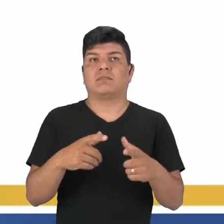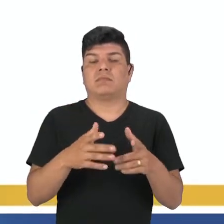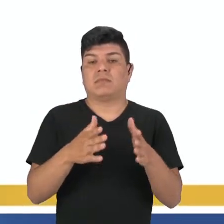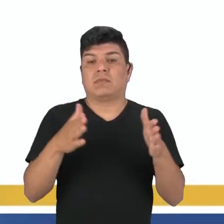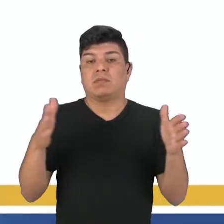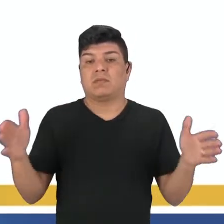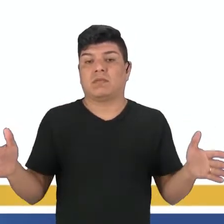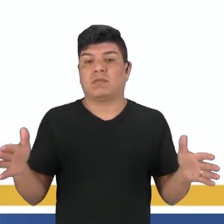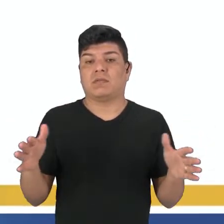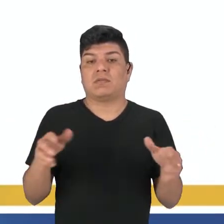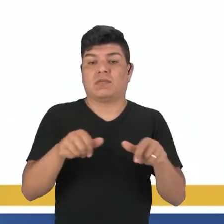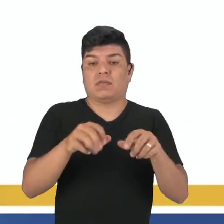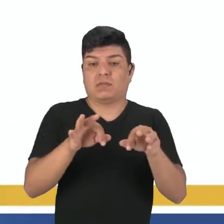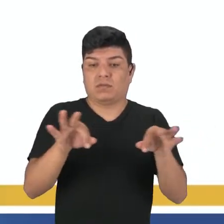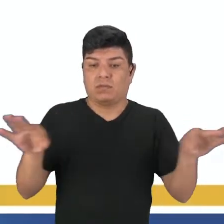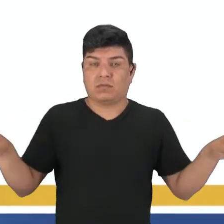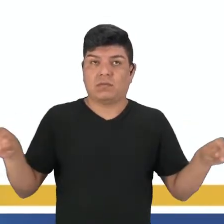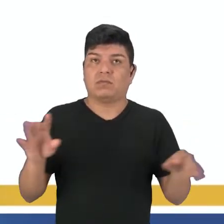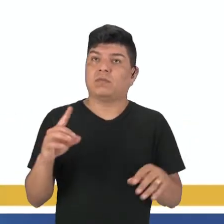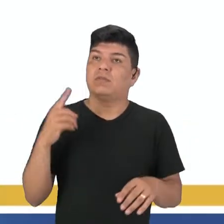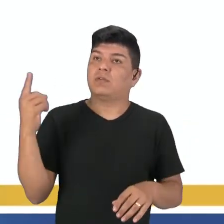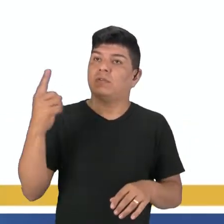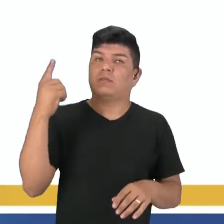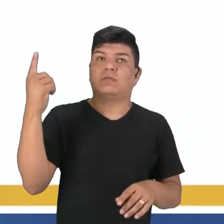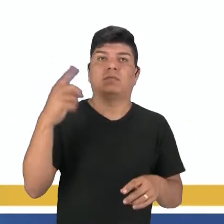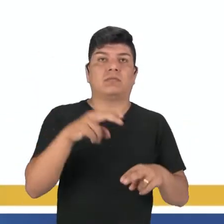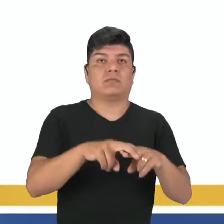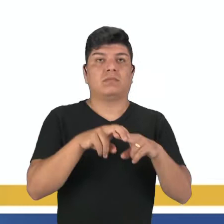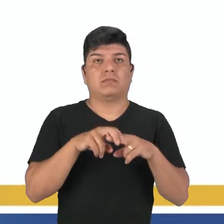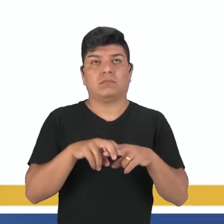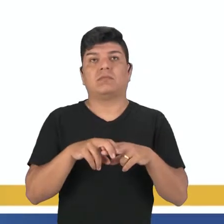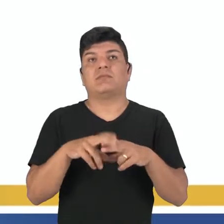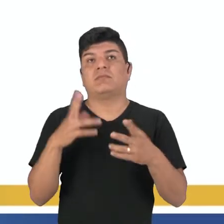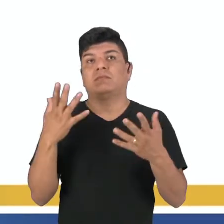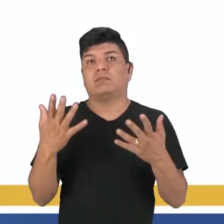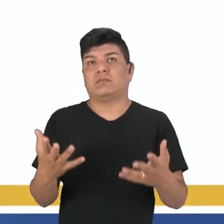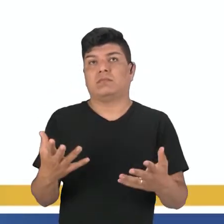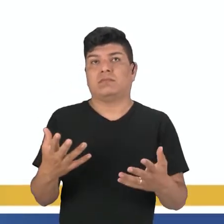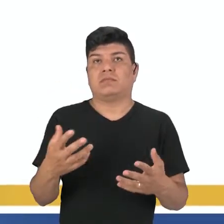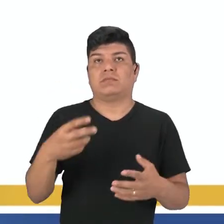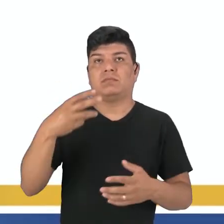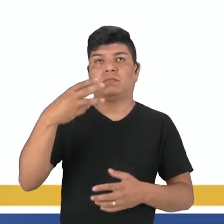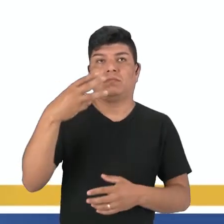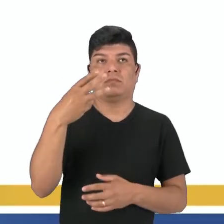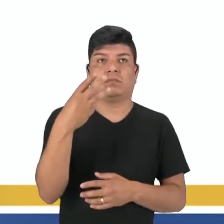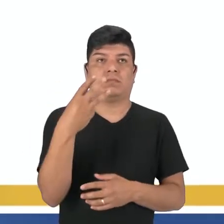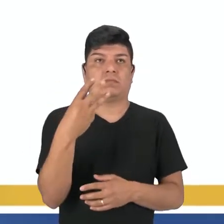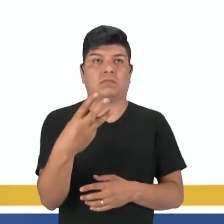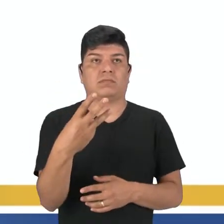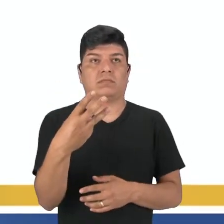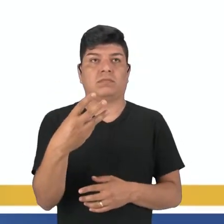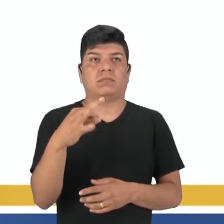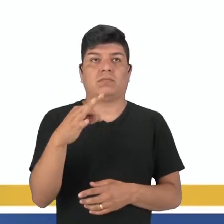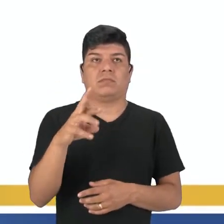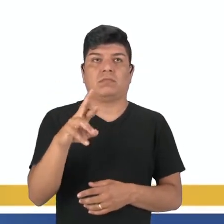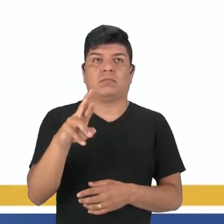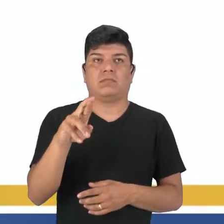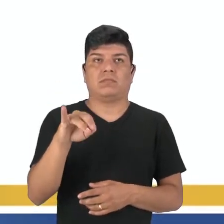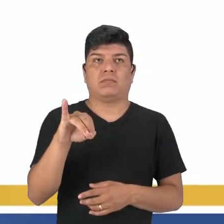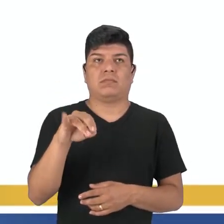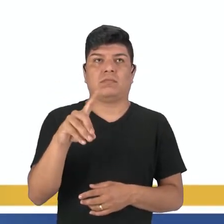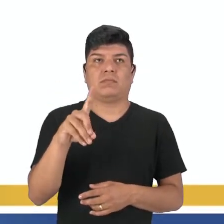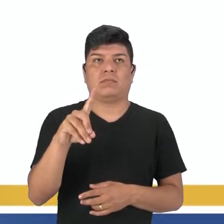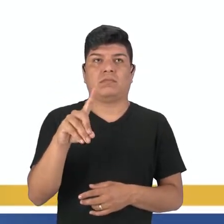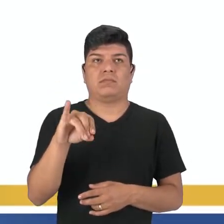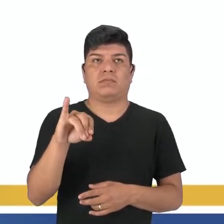largura, comprimento e altura. E por isso dizemos que são tridimensionais, né? Por isso nós chamamos essas